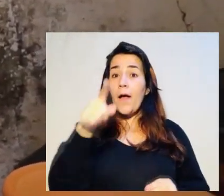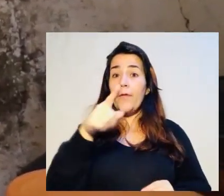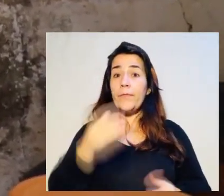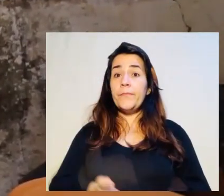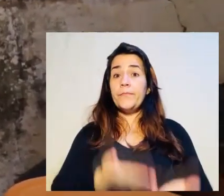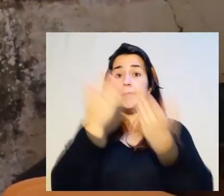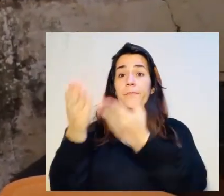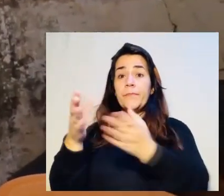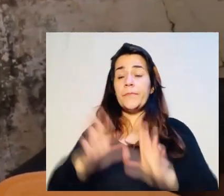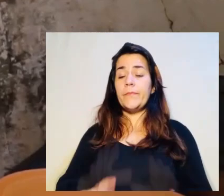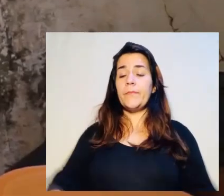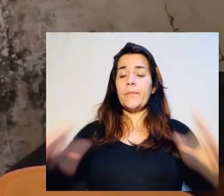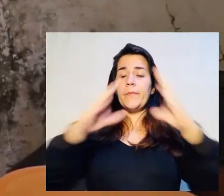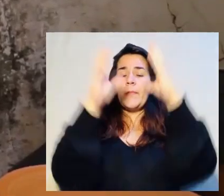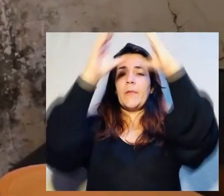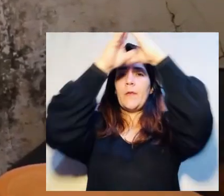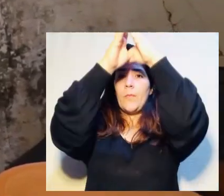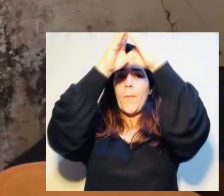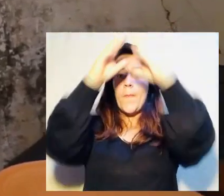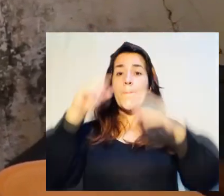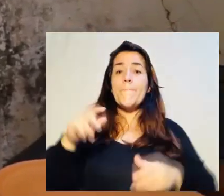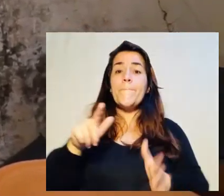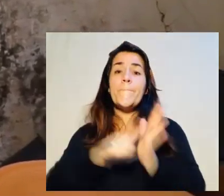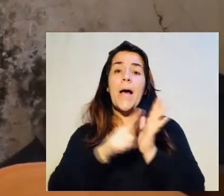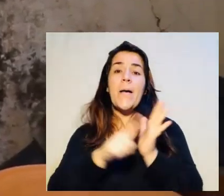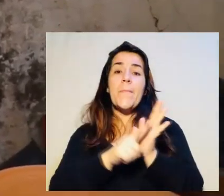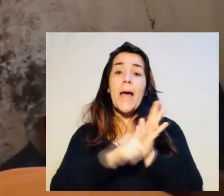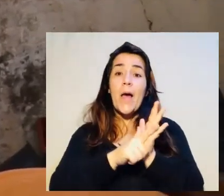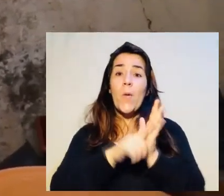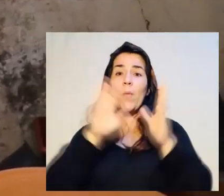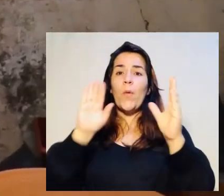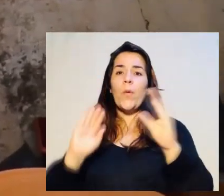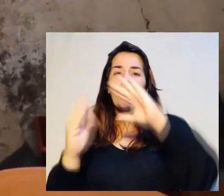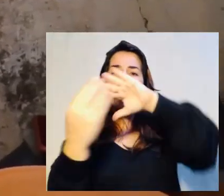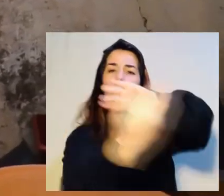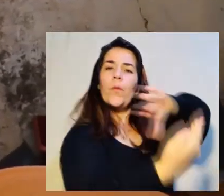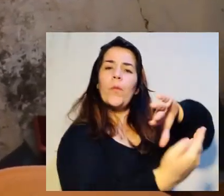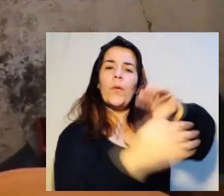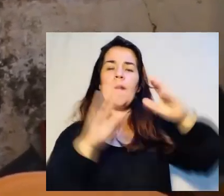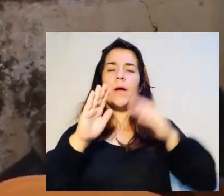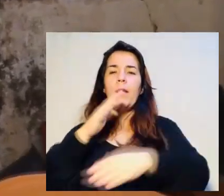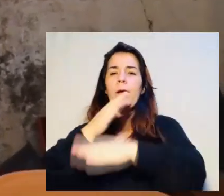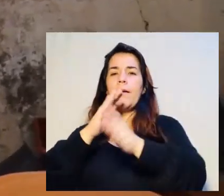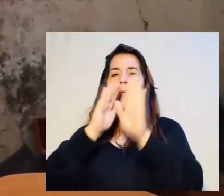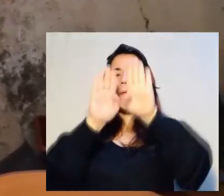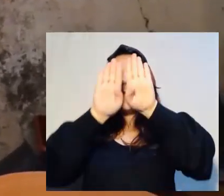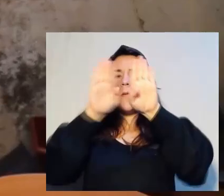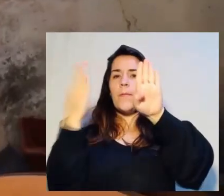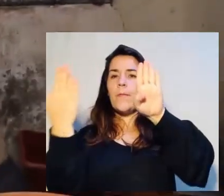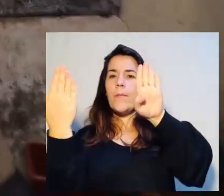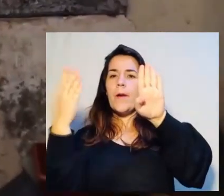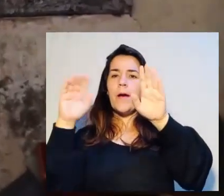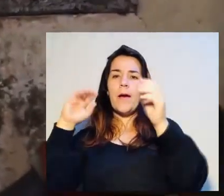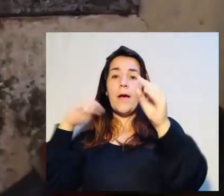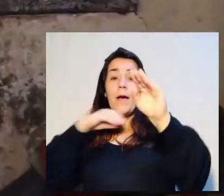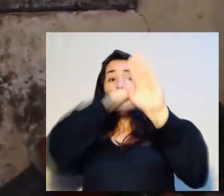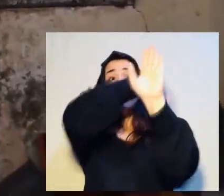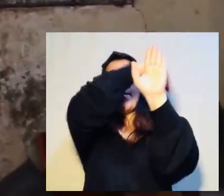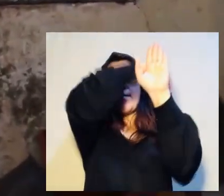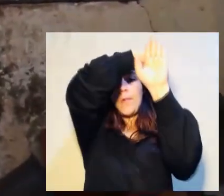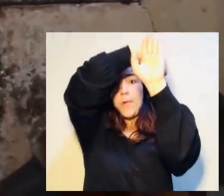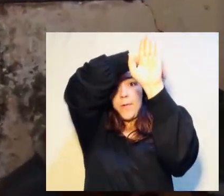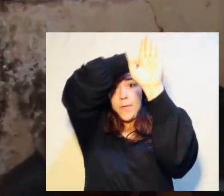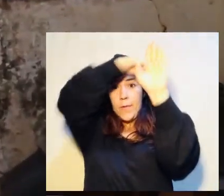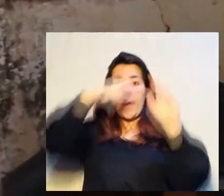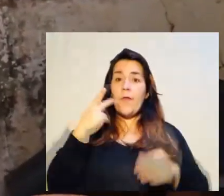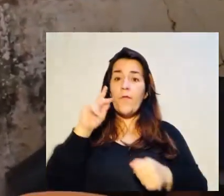pouquinho mais rápida, você pode colocar num saquinho de pão e deixar pendurada atrás de uma porta, num armário seco, que